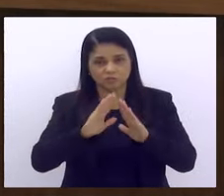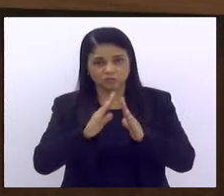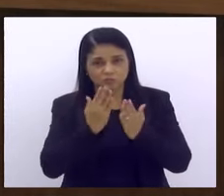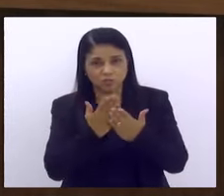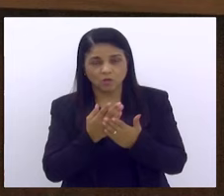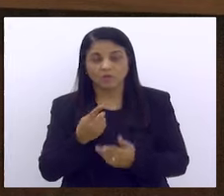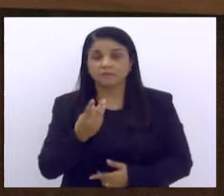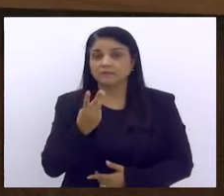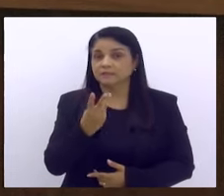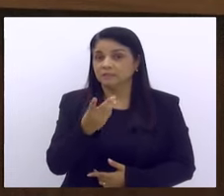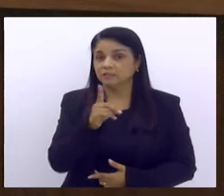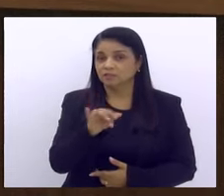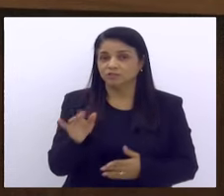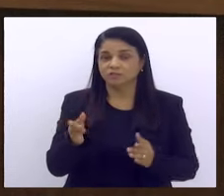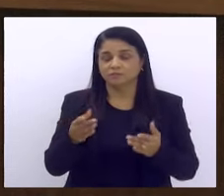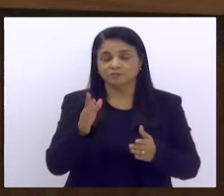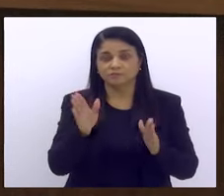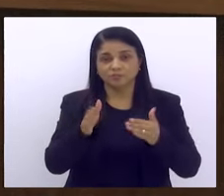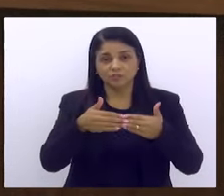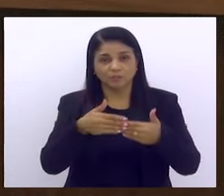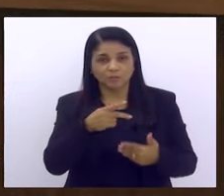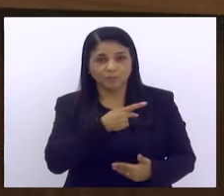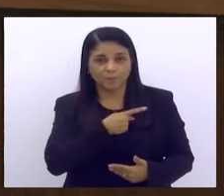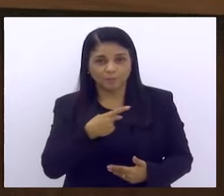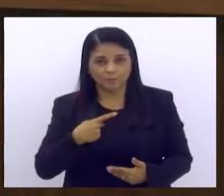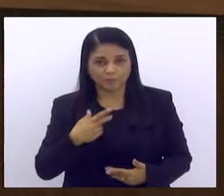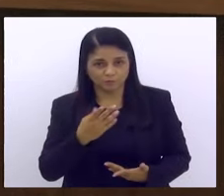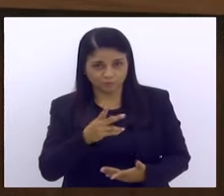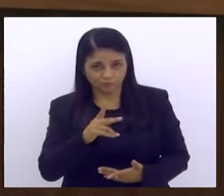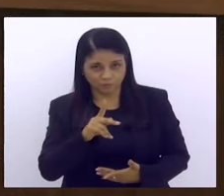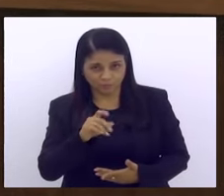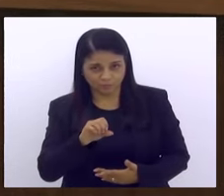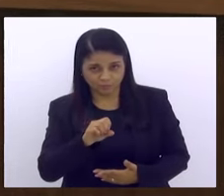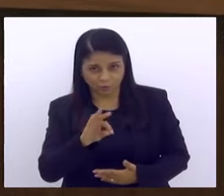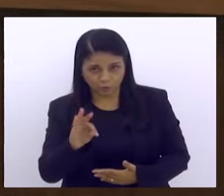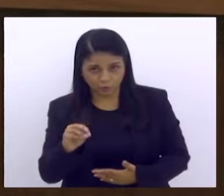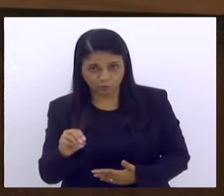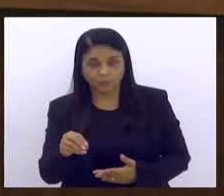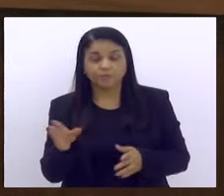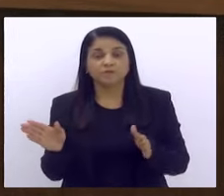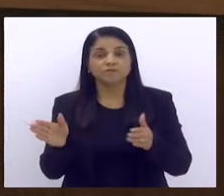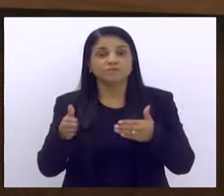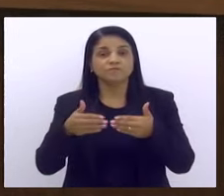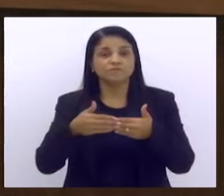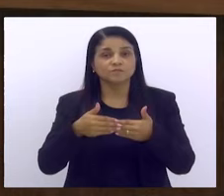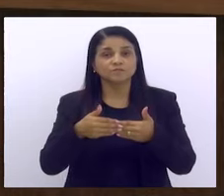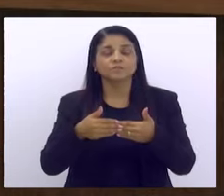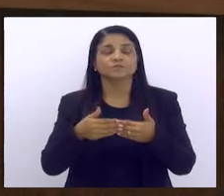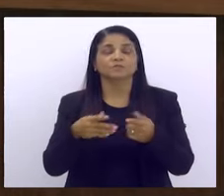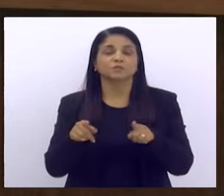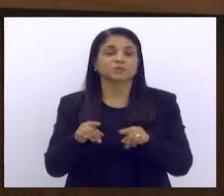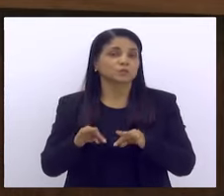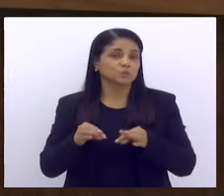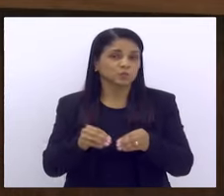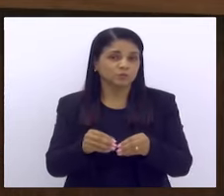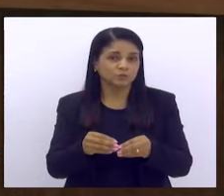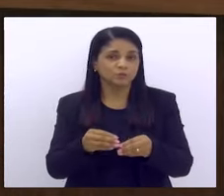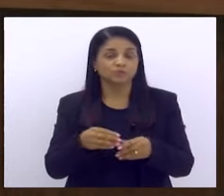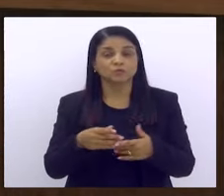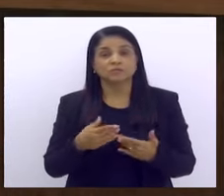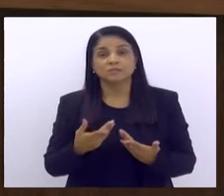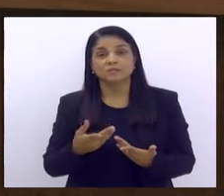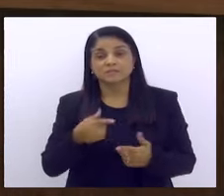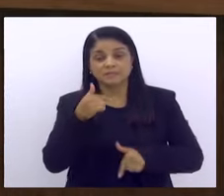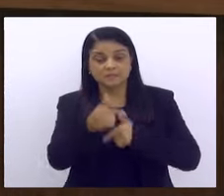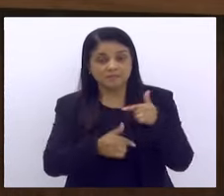perdido os seus empregos. E aí é uma bola de neve gigante, senhora presidenta, porque esse mesmo patrão que não quer dar